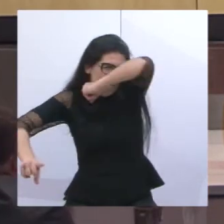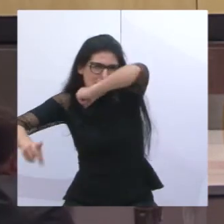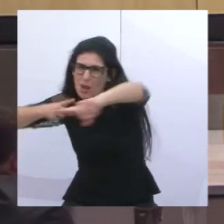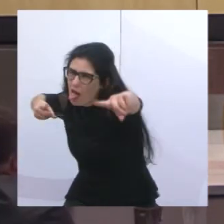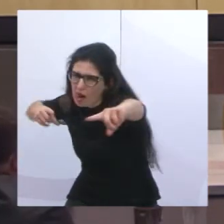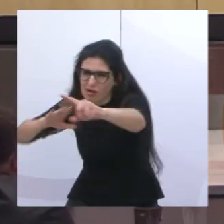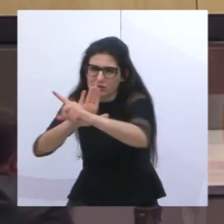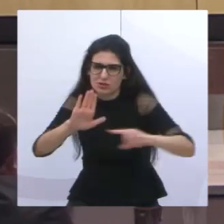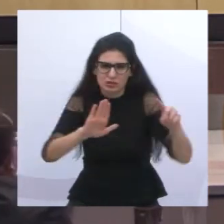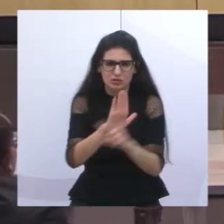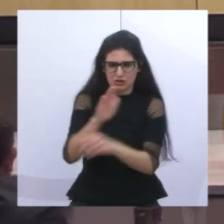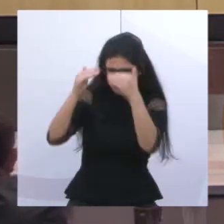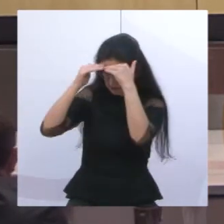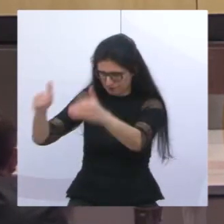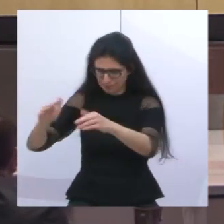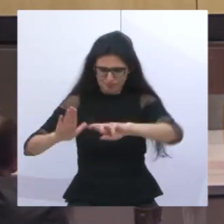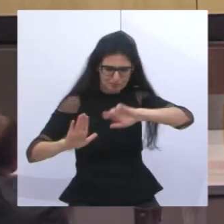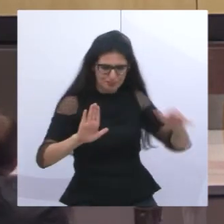forma regimental.